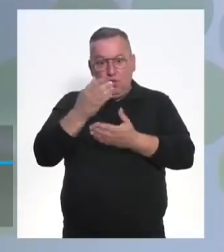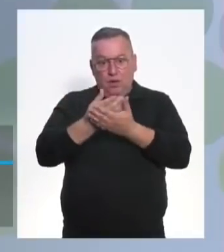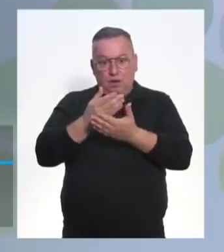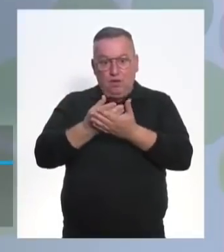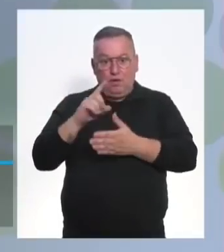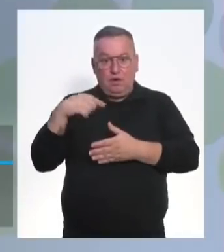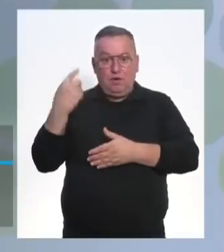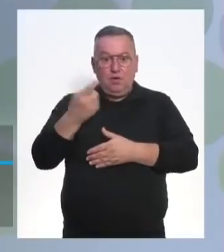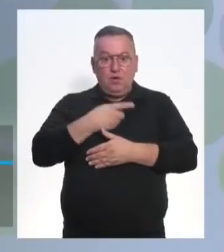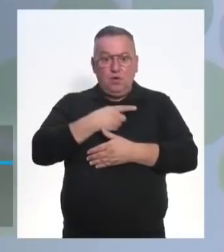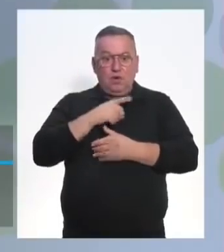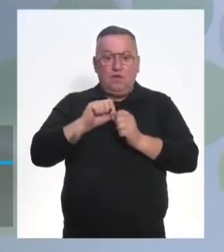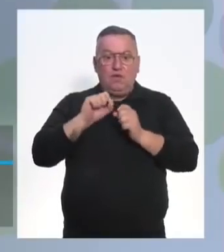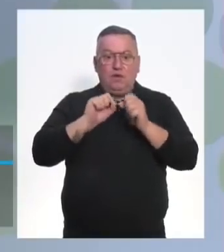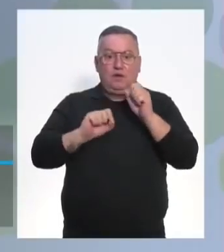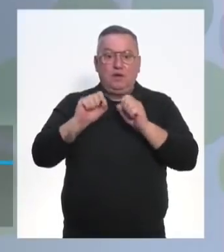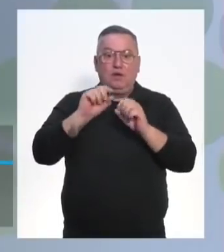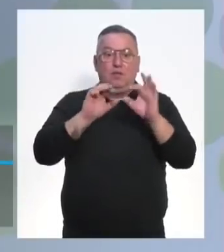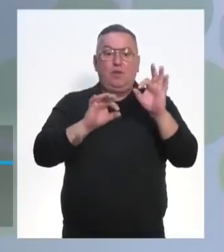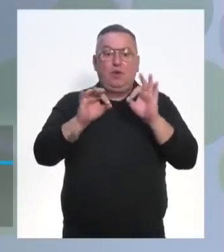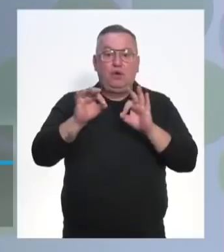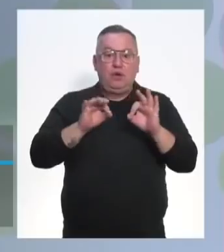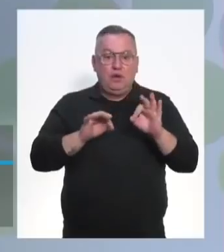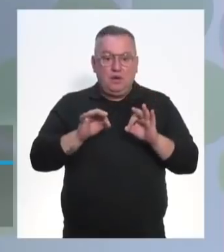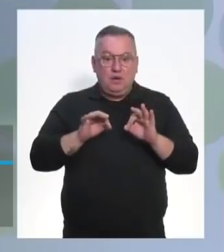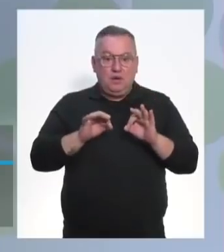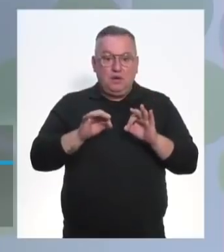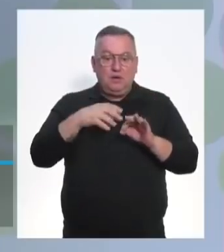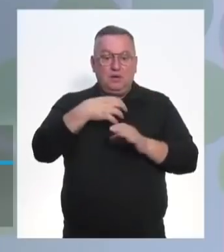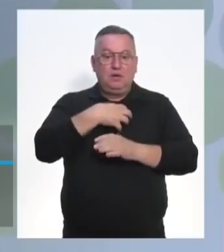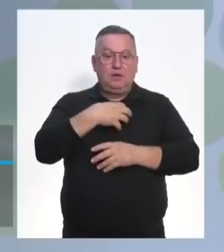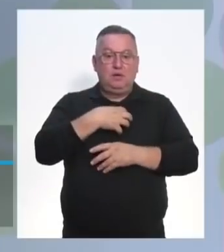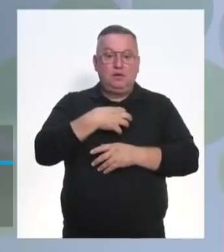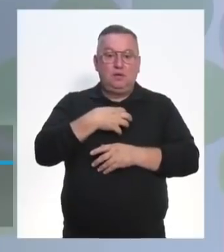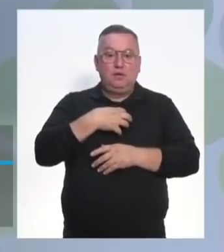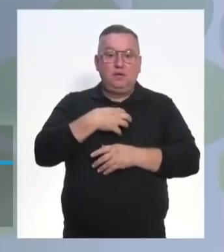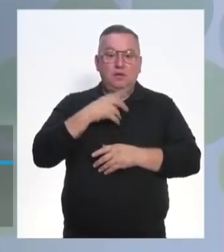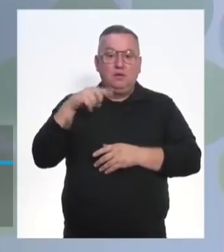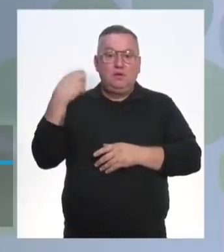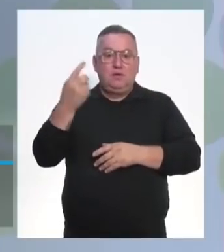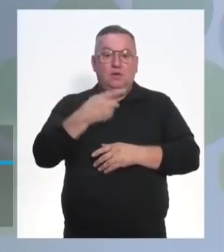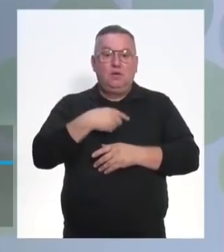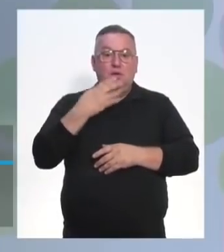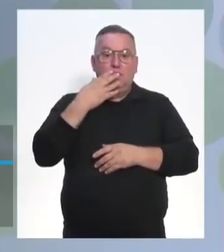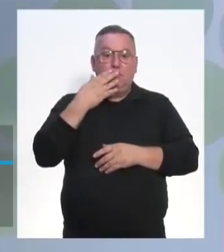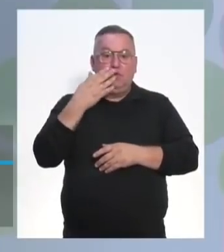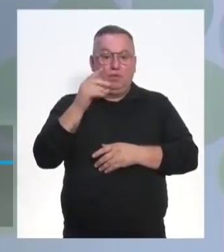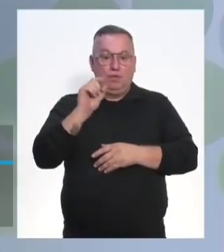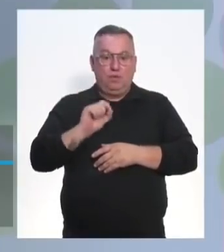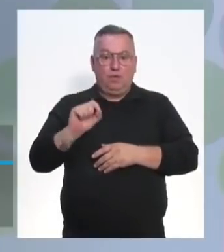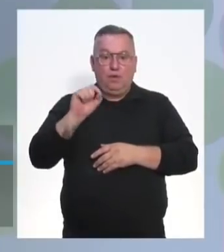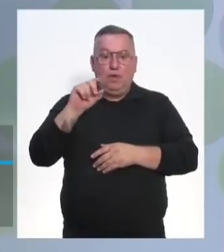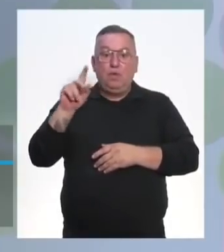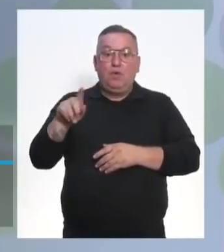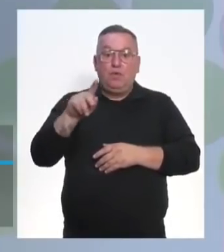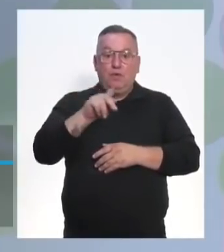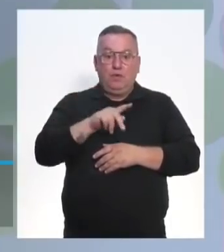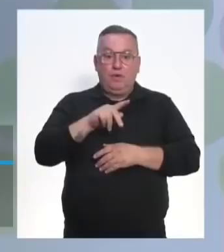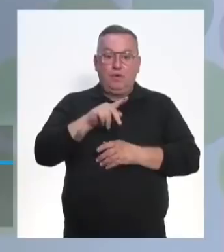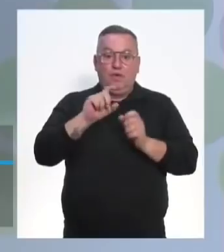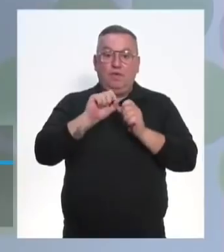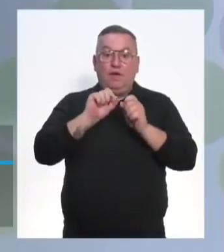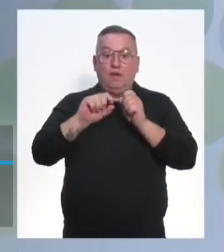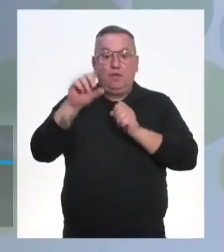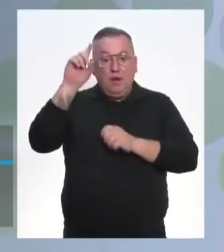né? Referente a esse projeto, né? A essa situação. O que nós solicitamos aí? Professor, estipule